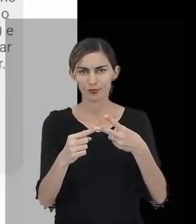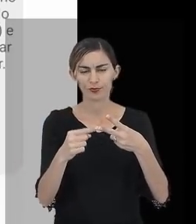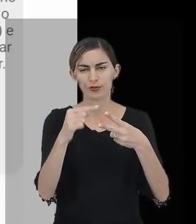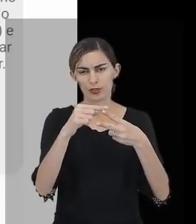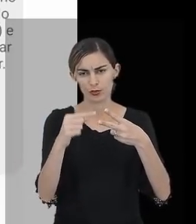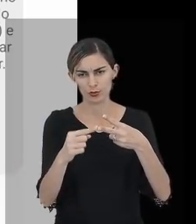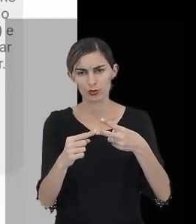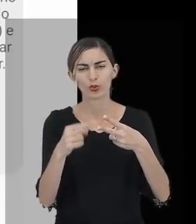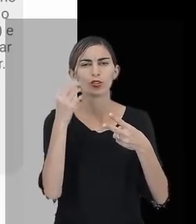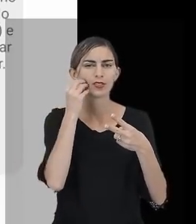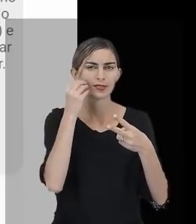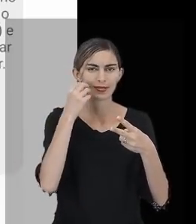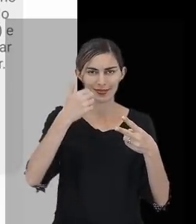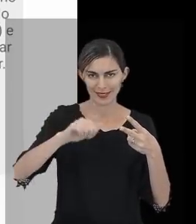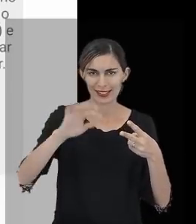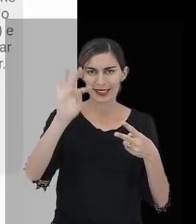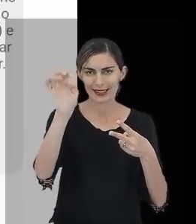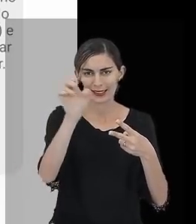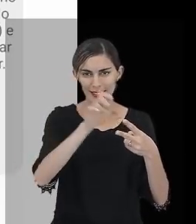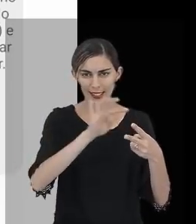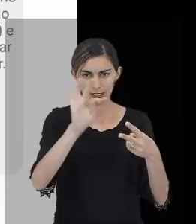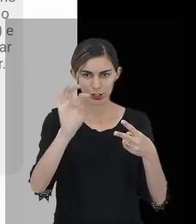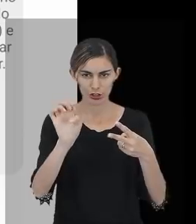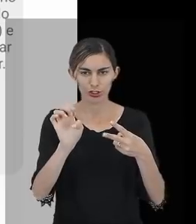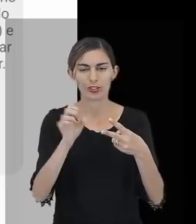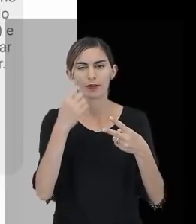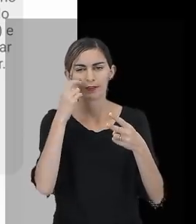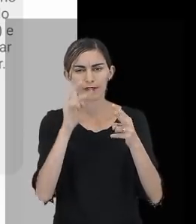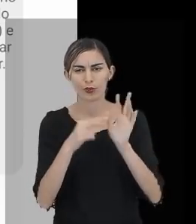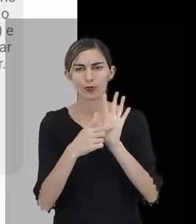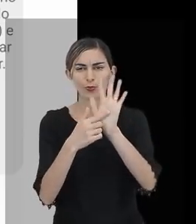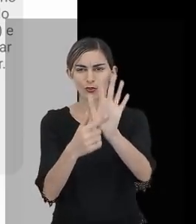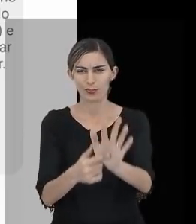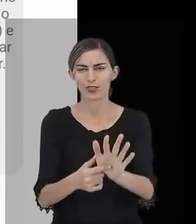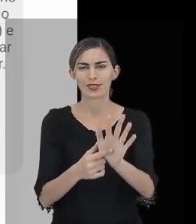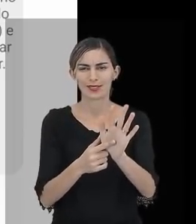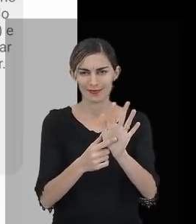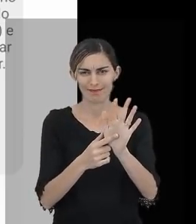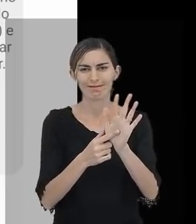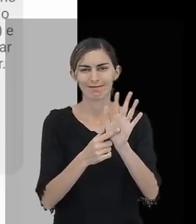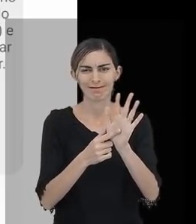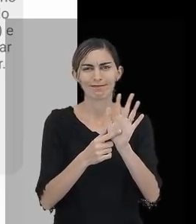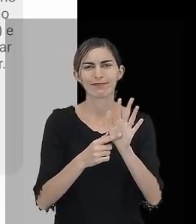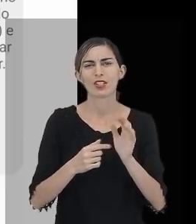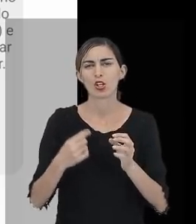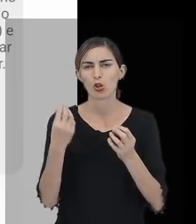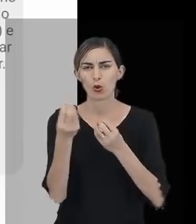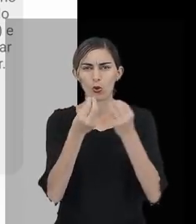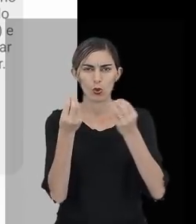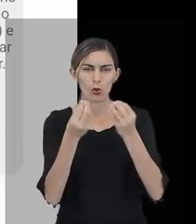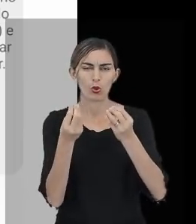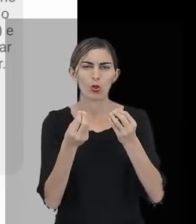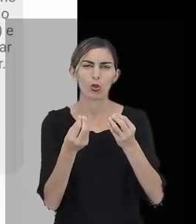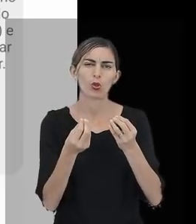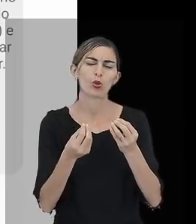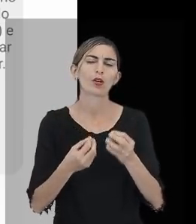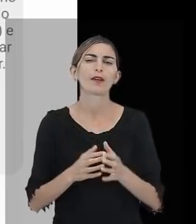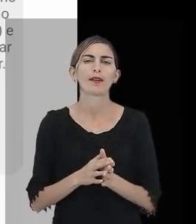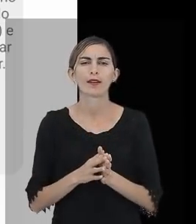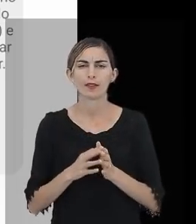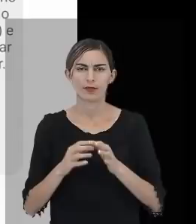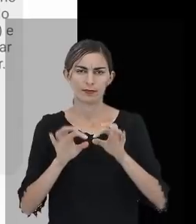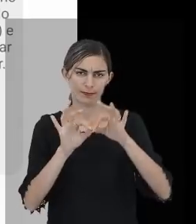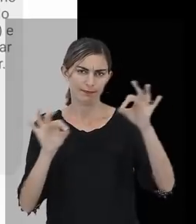elementos esses dois text views estão aparecendo. Mas vamos supor que nesse segundo aqui eu colocasse na posição 600